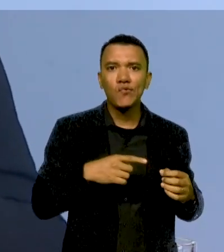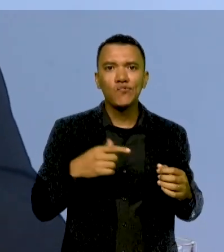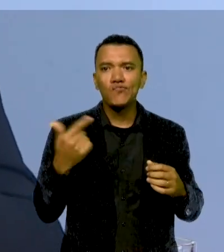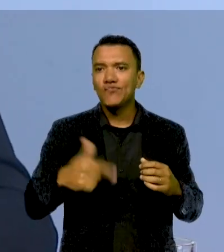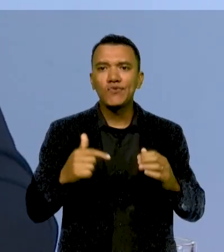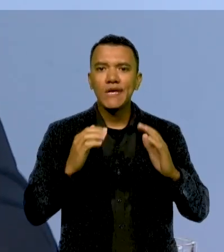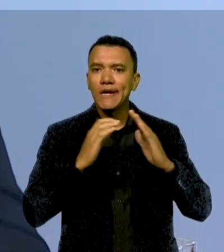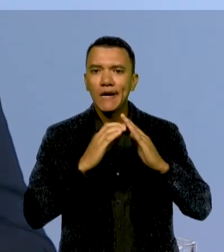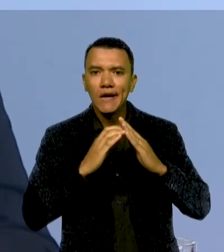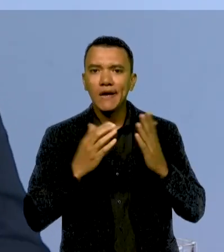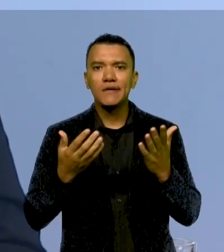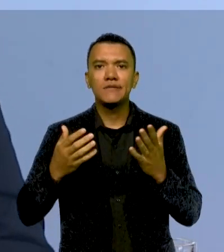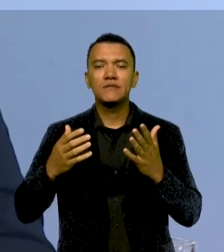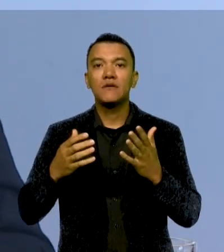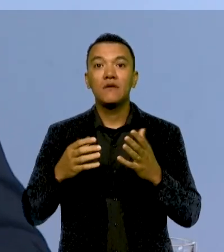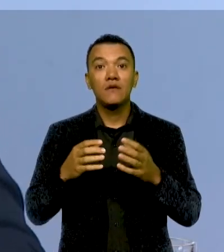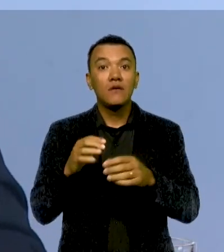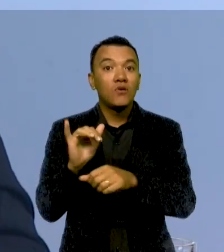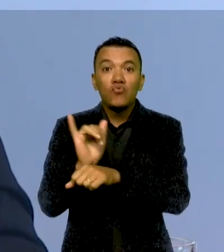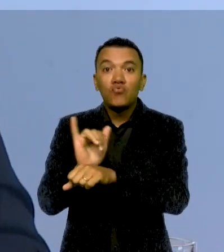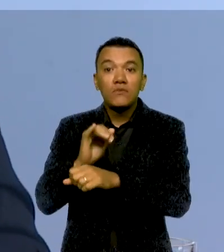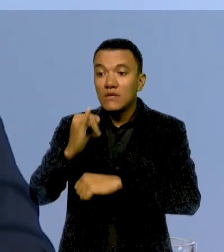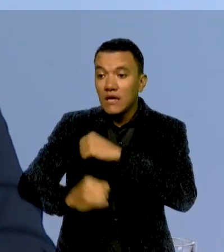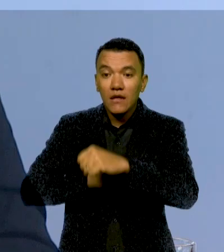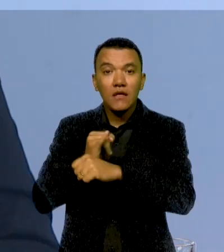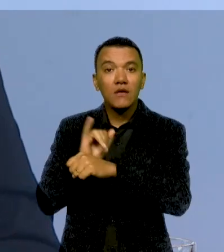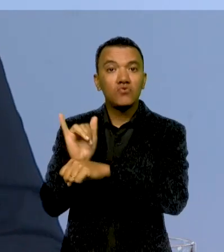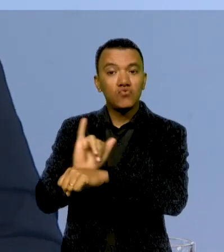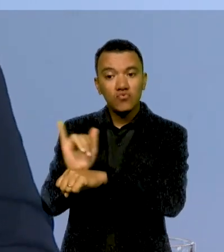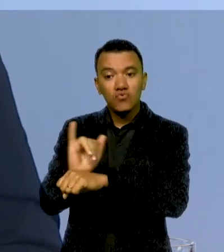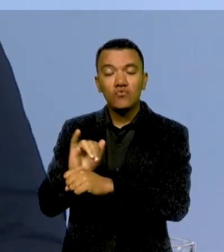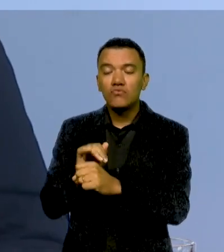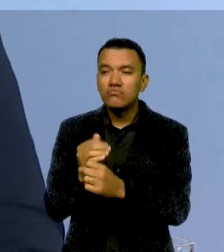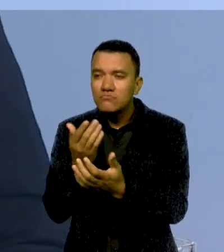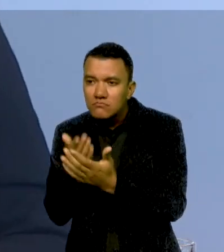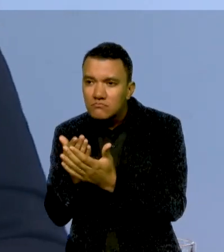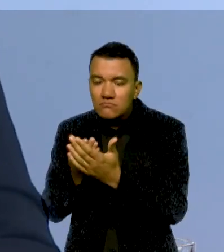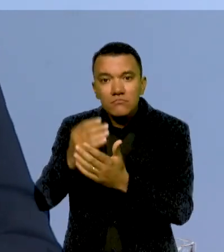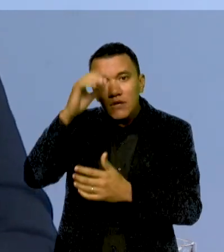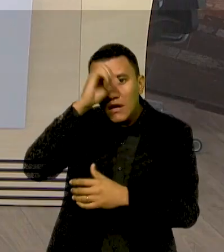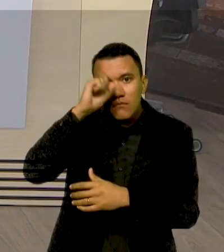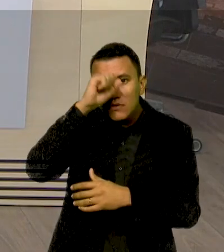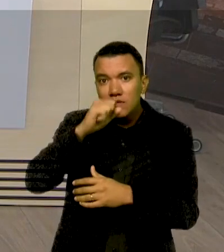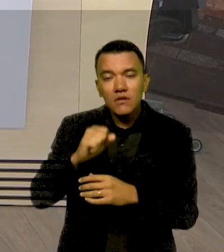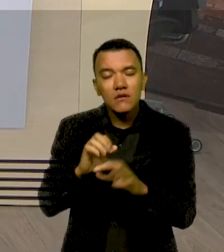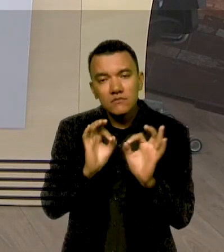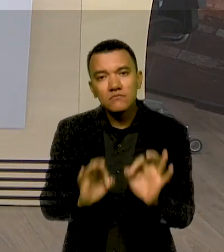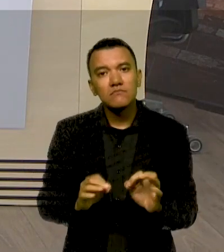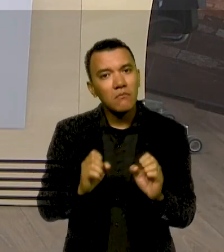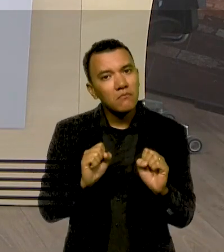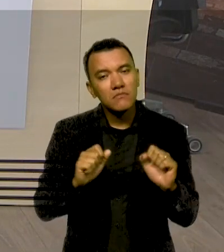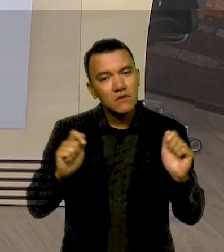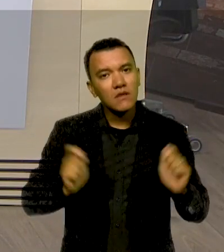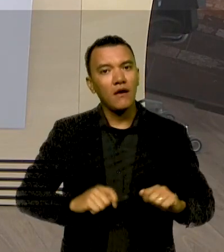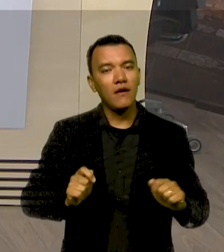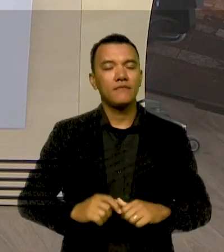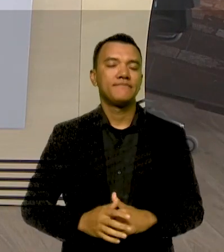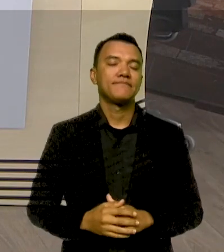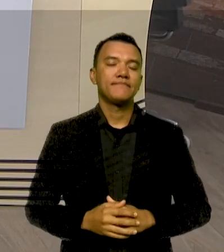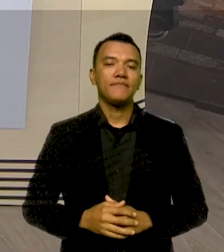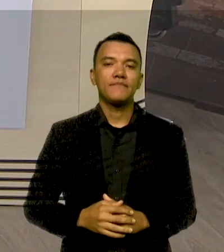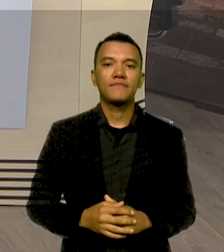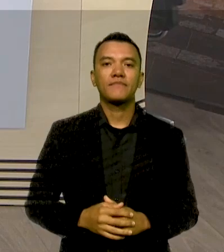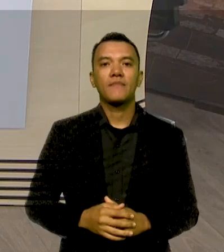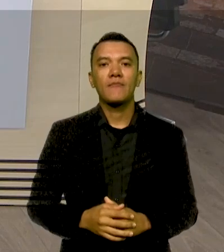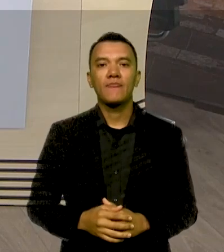escola. Procura no YouTube. Você vai encontrar alguma coisa que eu tenho certeza que você vai aprender e vai fazer a diferença na sua vida. Então, se eu